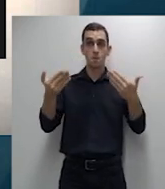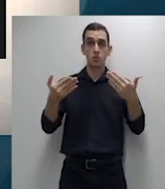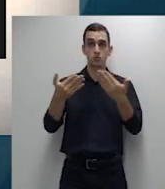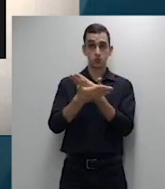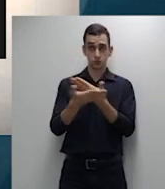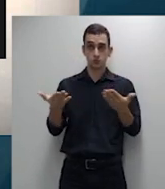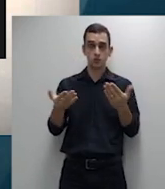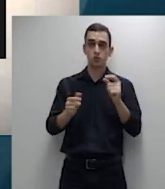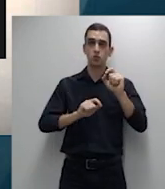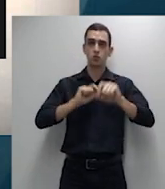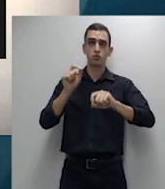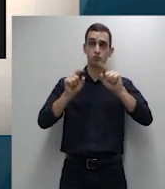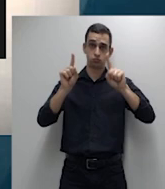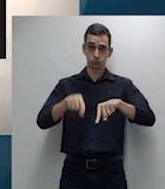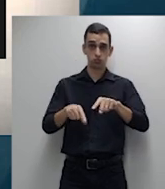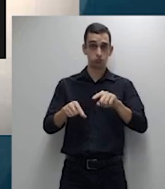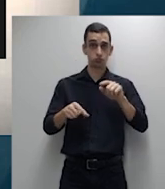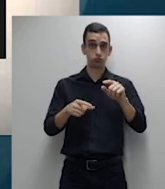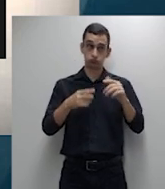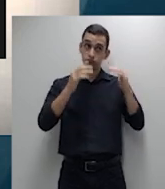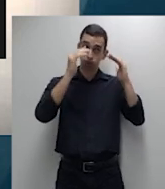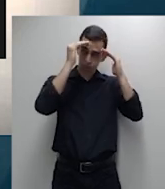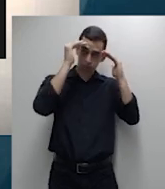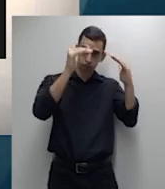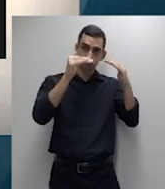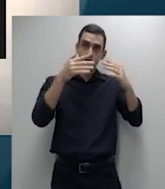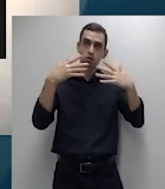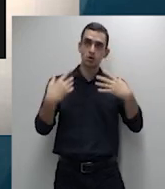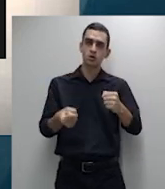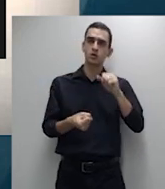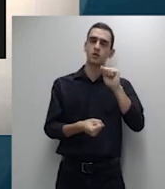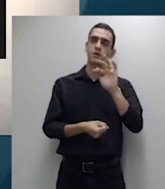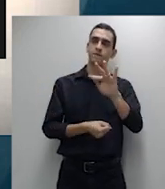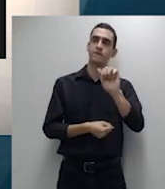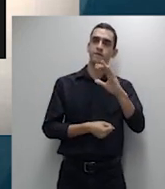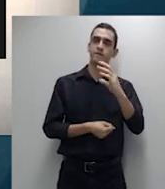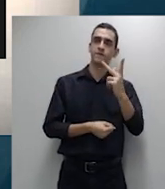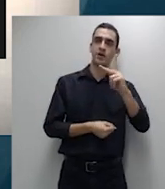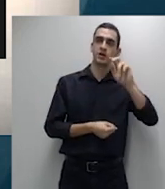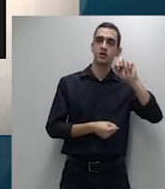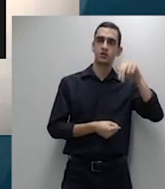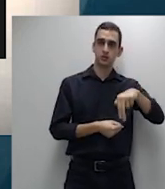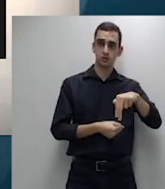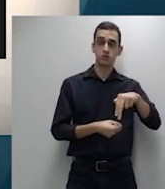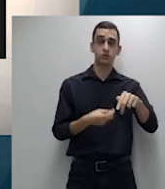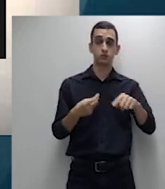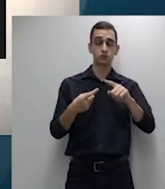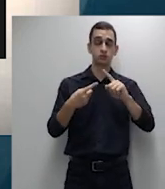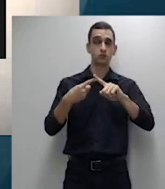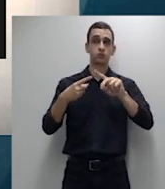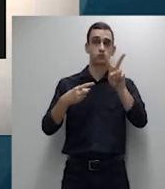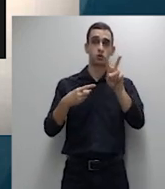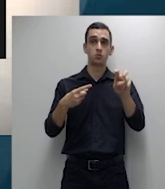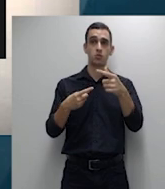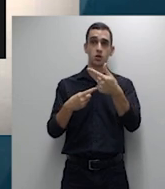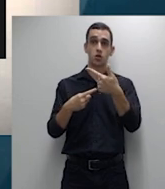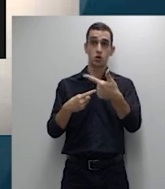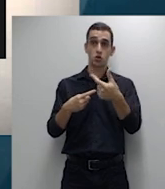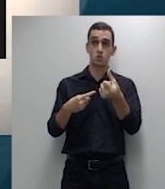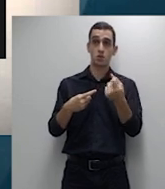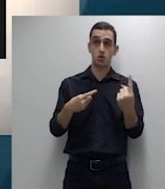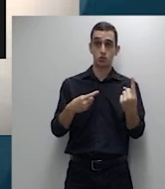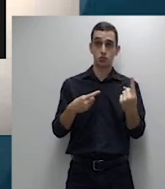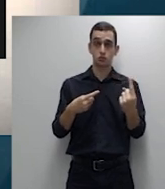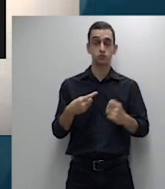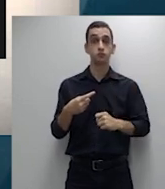aqui a não ser cumprir a determinação do ministro aqui de aplicação da tema 261 O menino está aqui na decisão